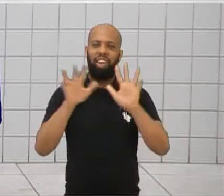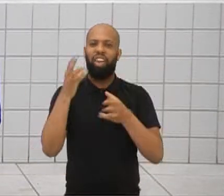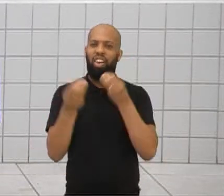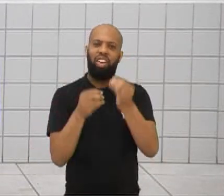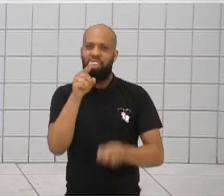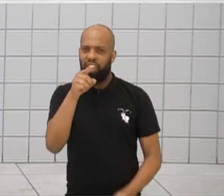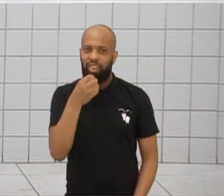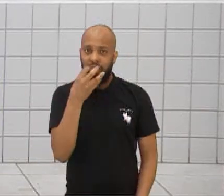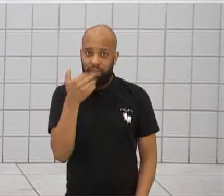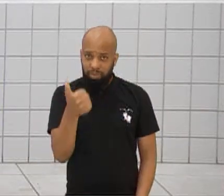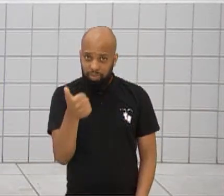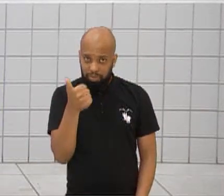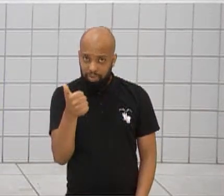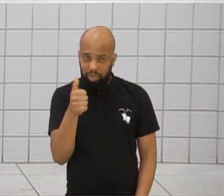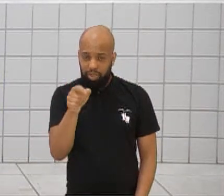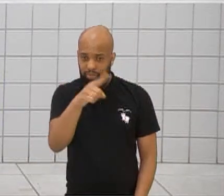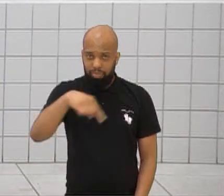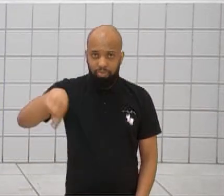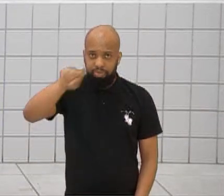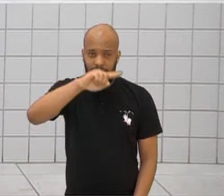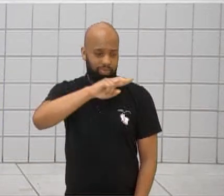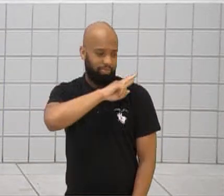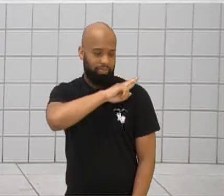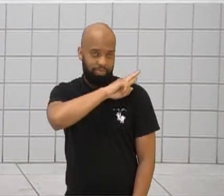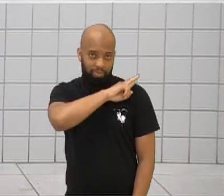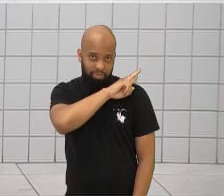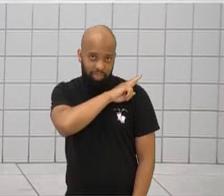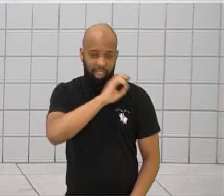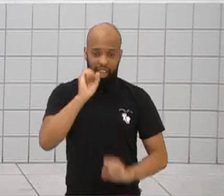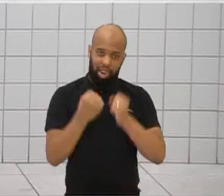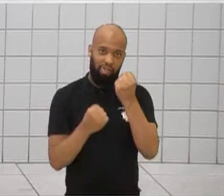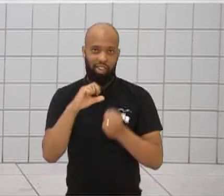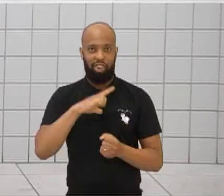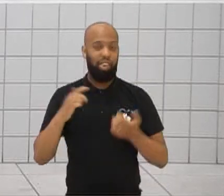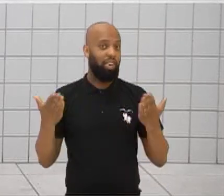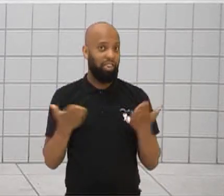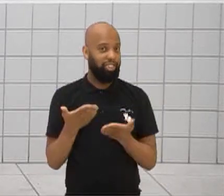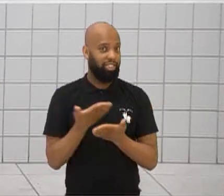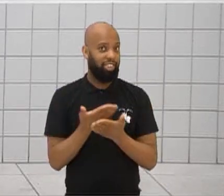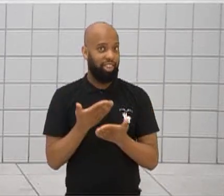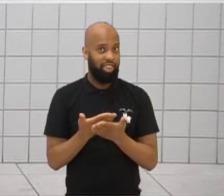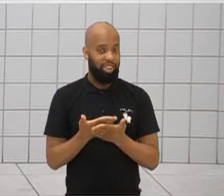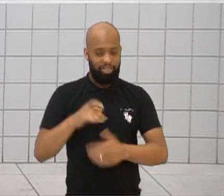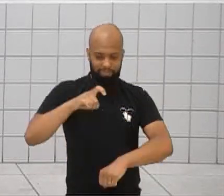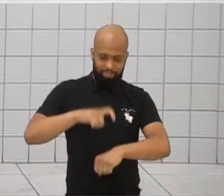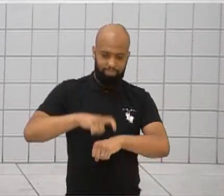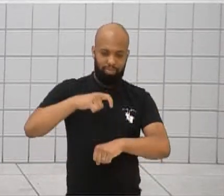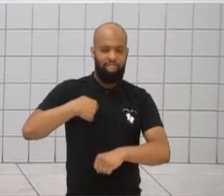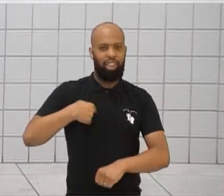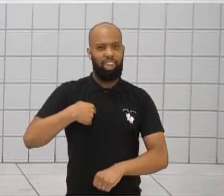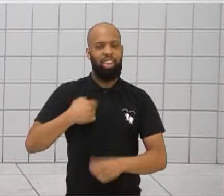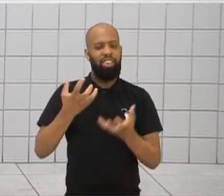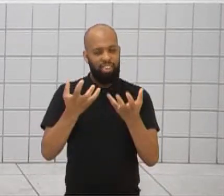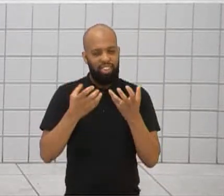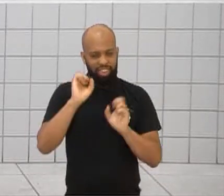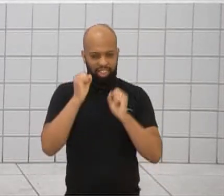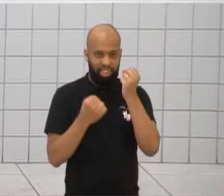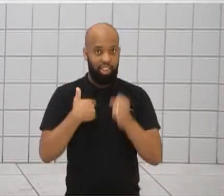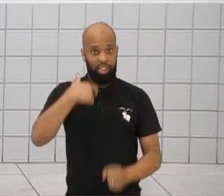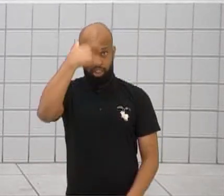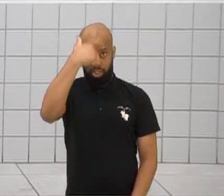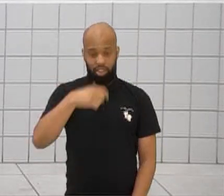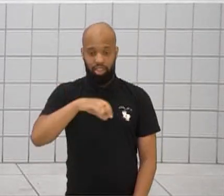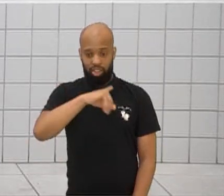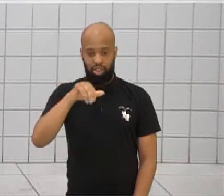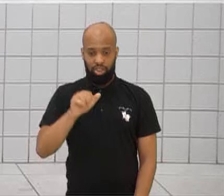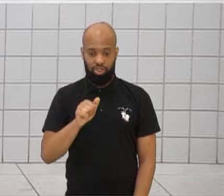vocês estão? Tudo bem, galerinha aí da segunda série, animados para mais uma aula ao vivo? Pô, eu tô super animada, professora Jaqueline.